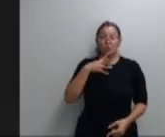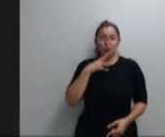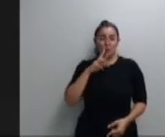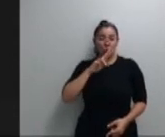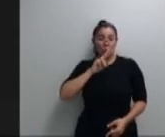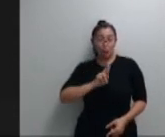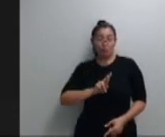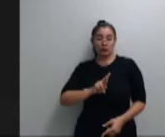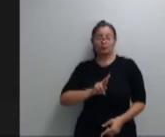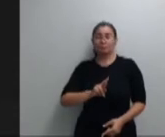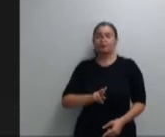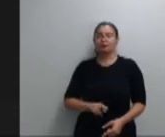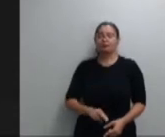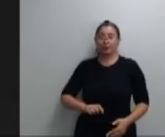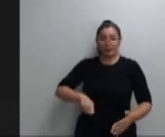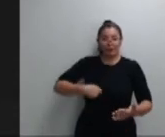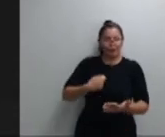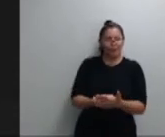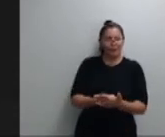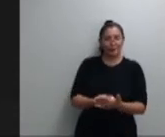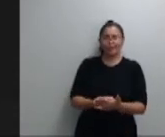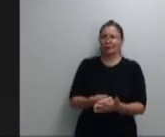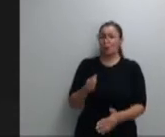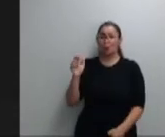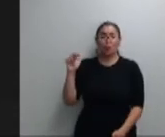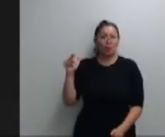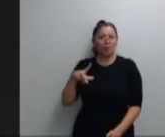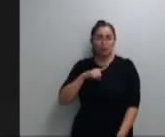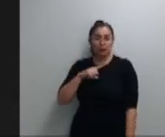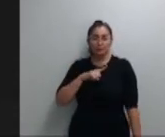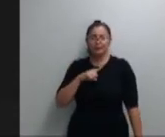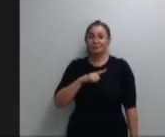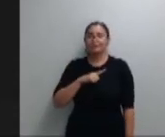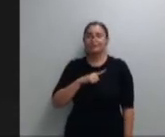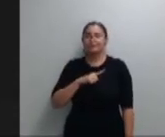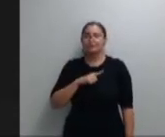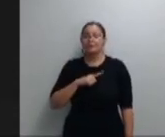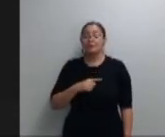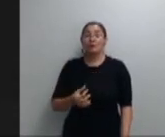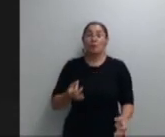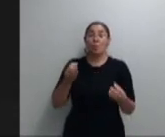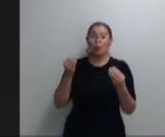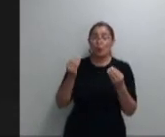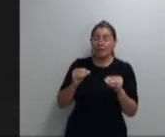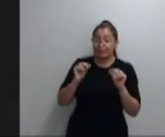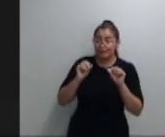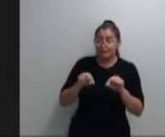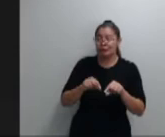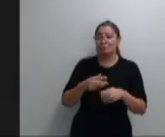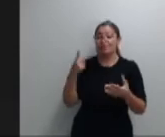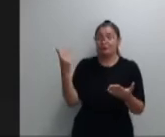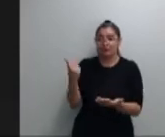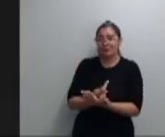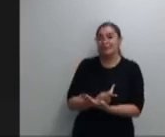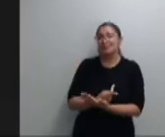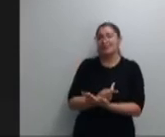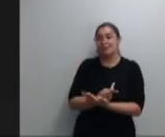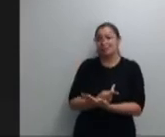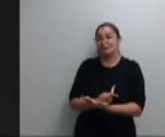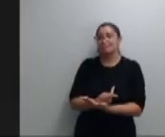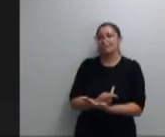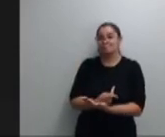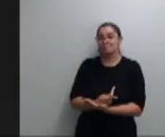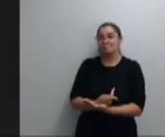títulos, aplicar um critério que nunca existiu. Foi exatamente esse o ponto nevrálgico indicado no doutro